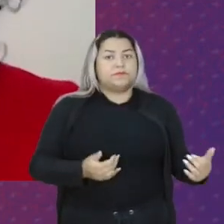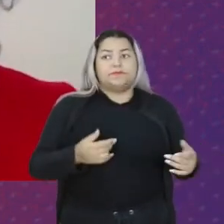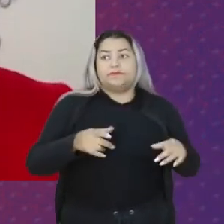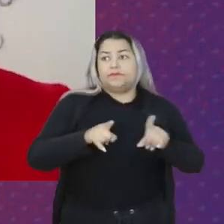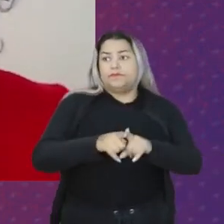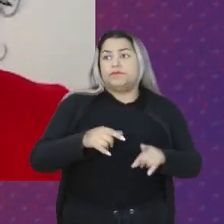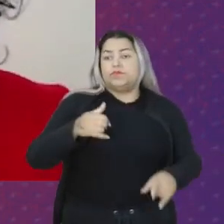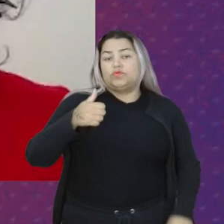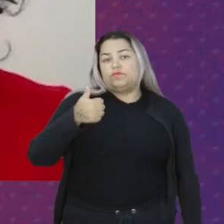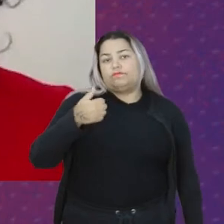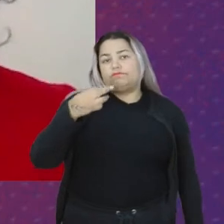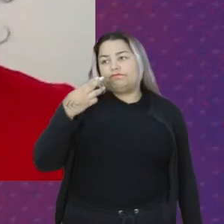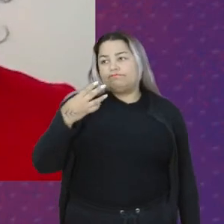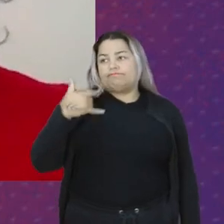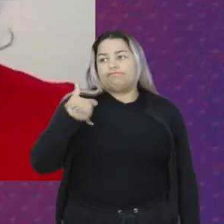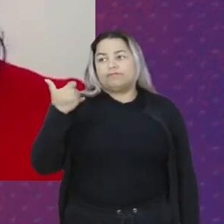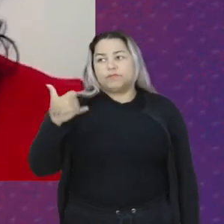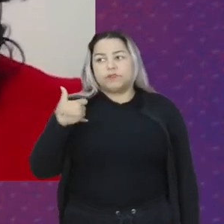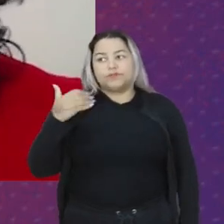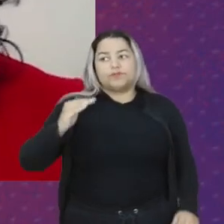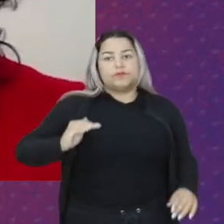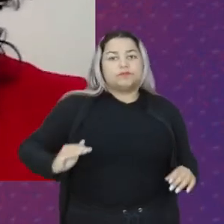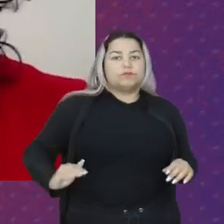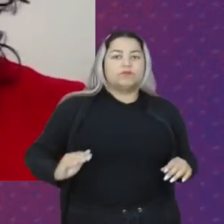de 13 anos de idade.